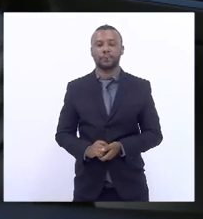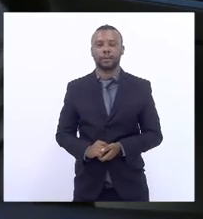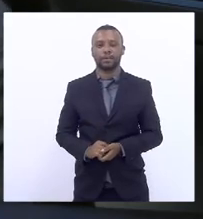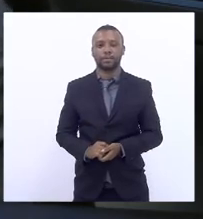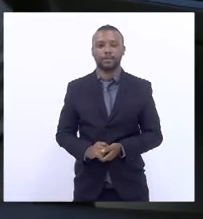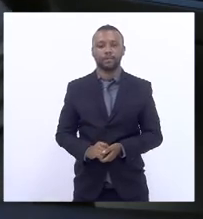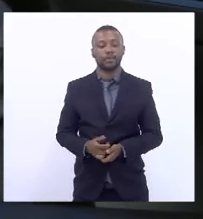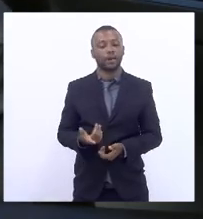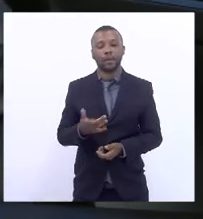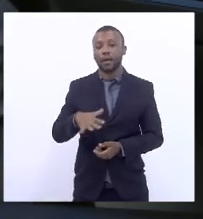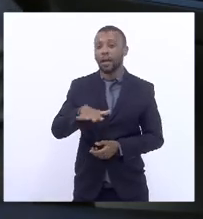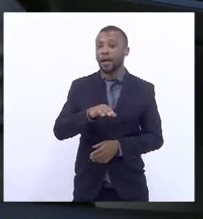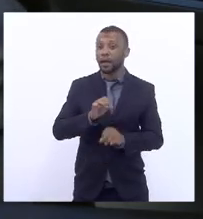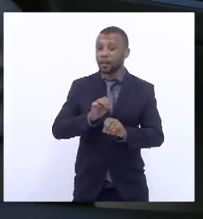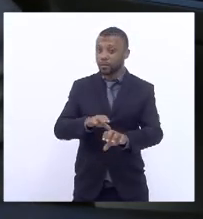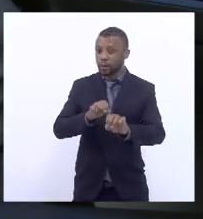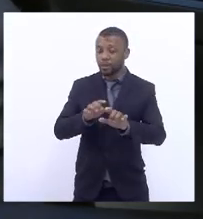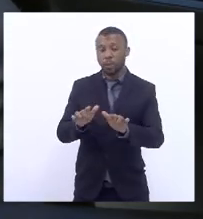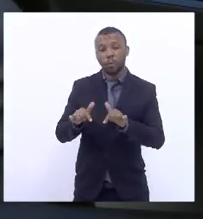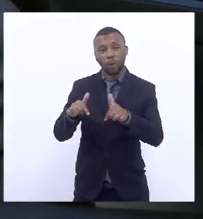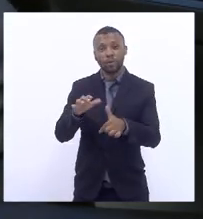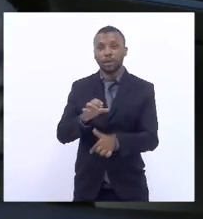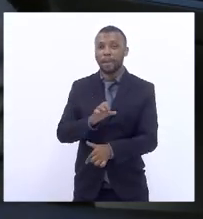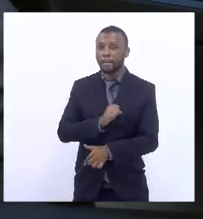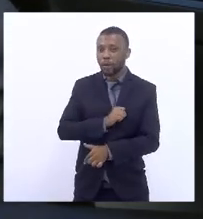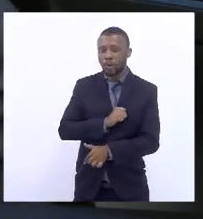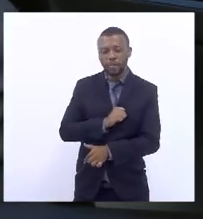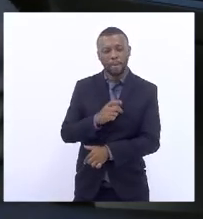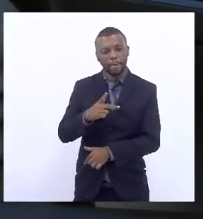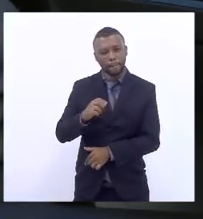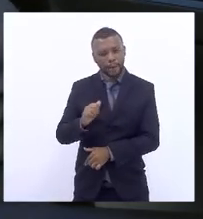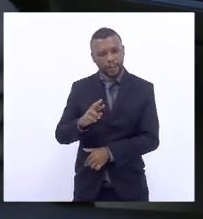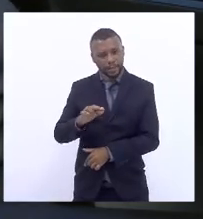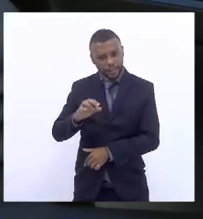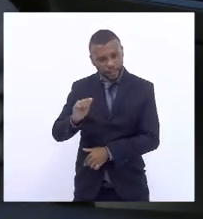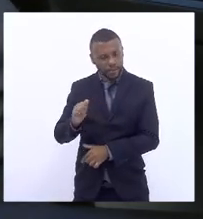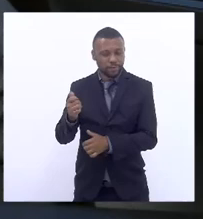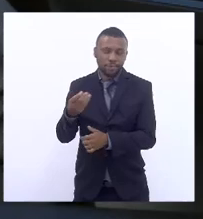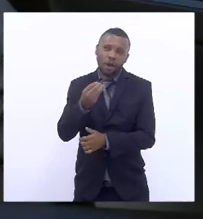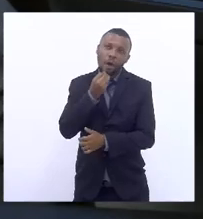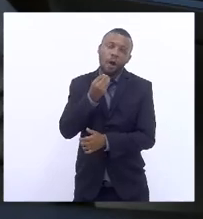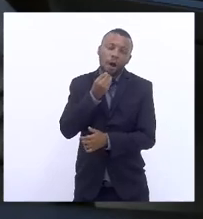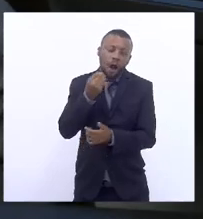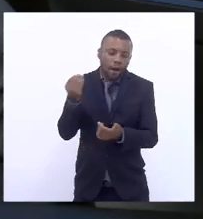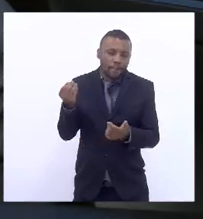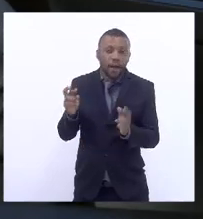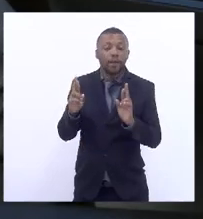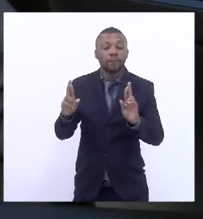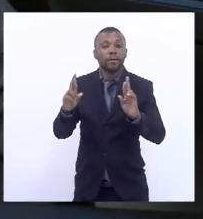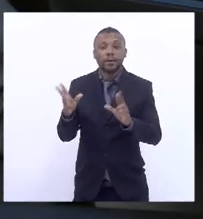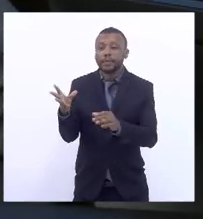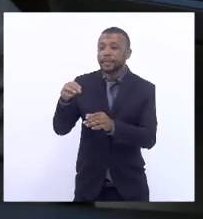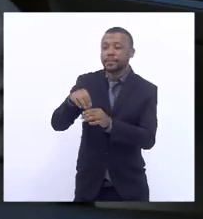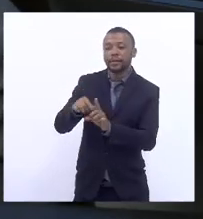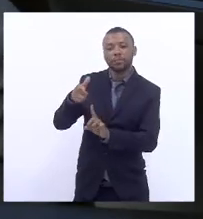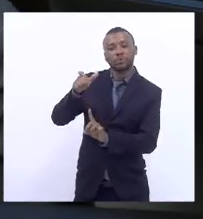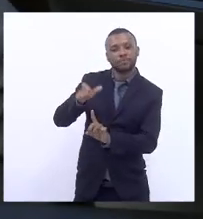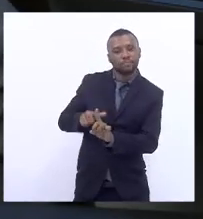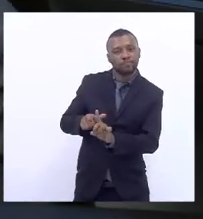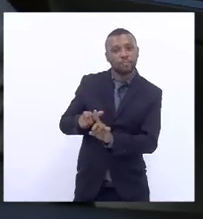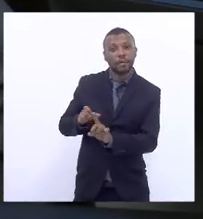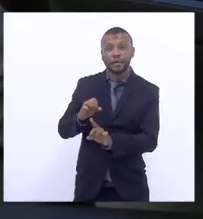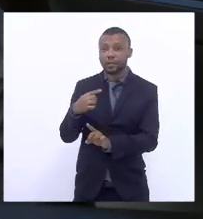A educação é um ato de amor, como dizia a Patrícia, claro, e esperança no ser humano. Se não